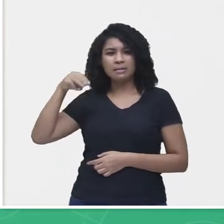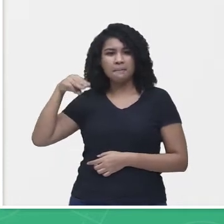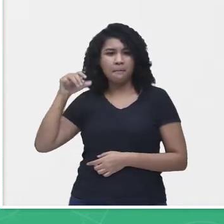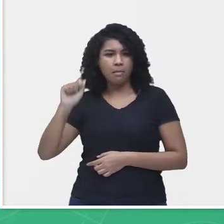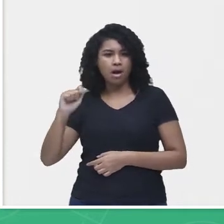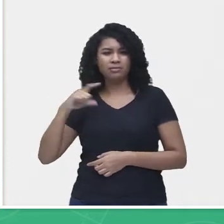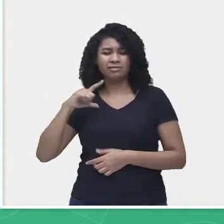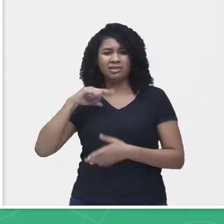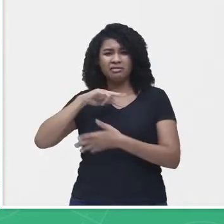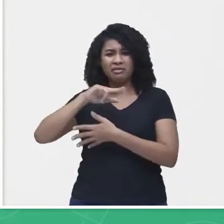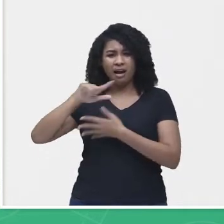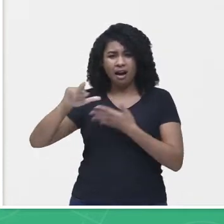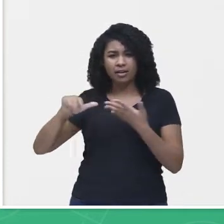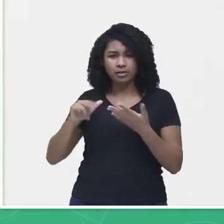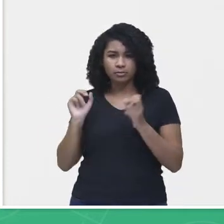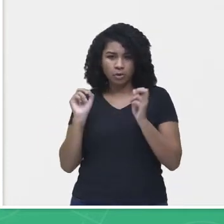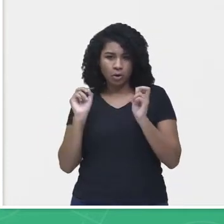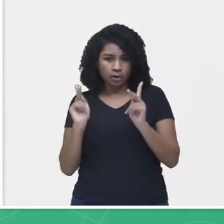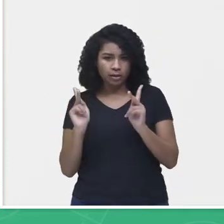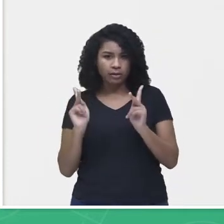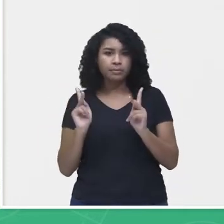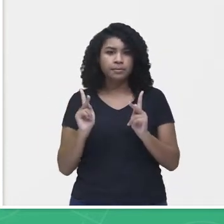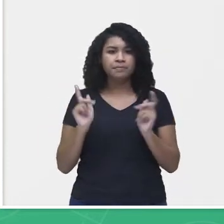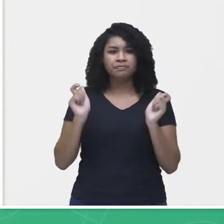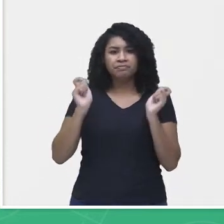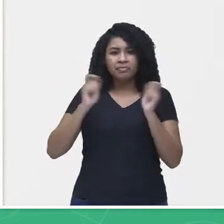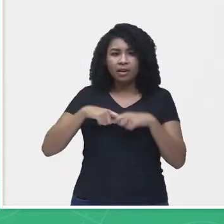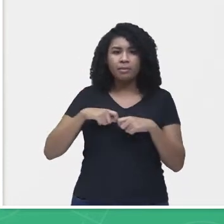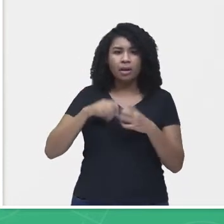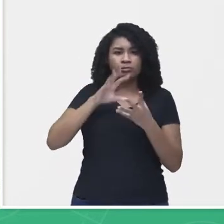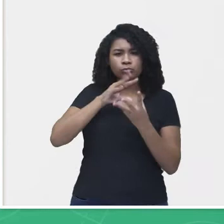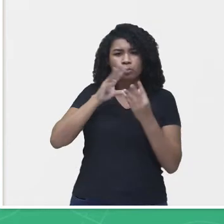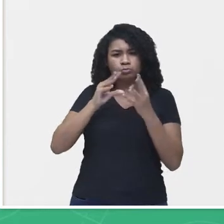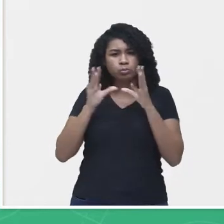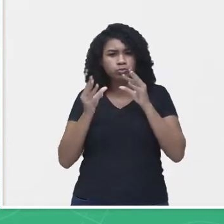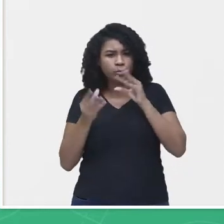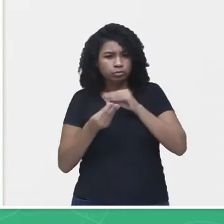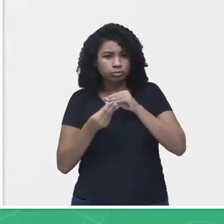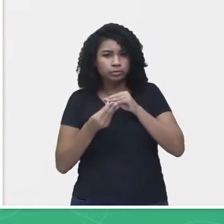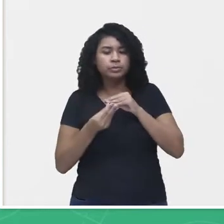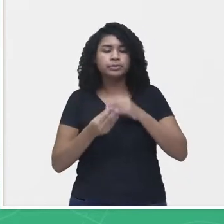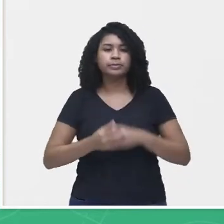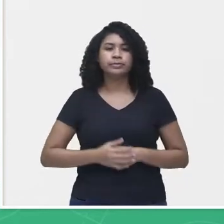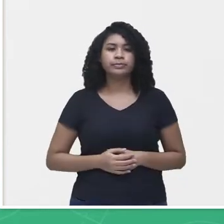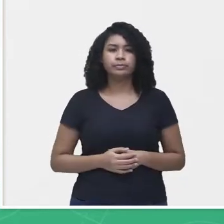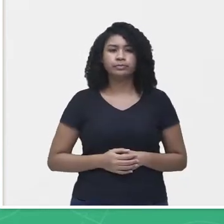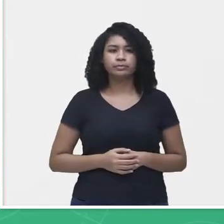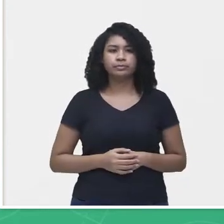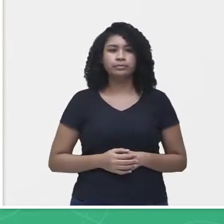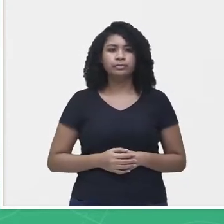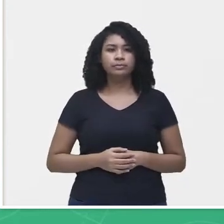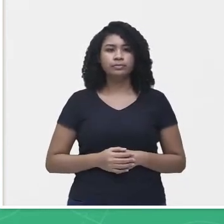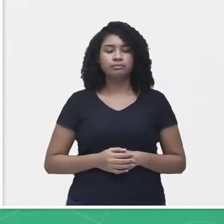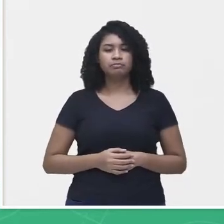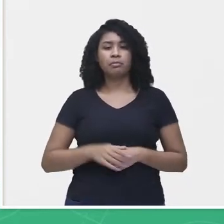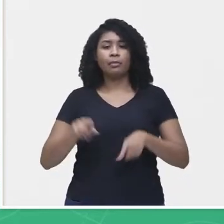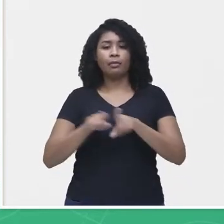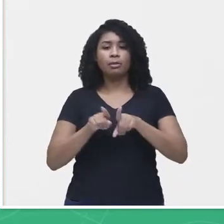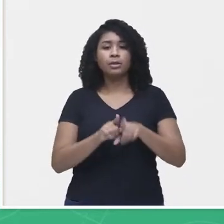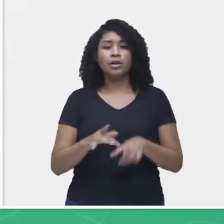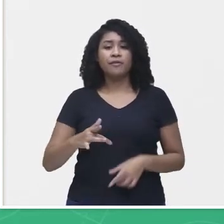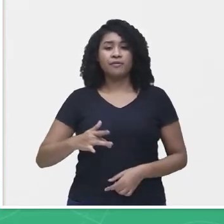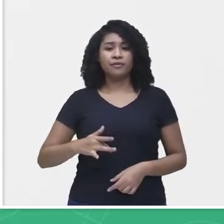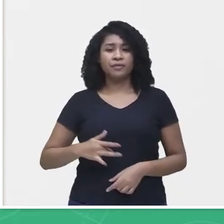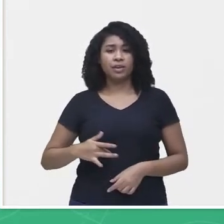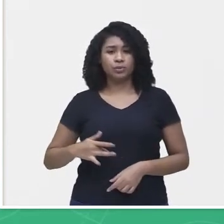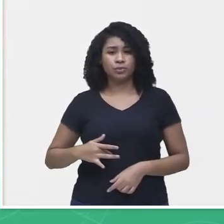na boca, certo? Converte amido em maltose. Além das glândulas salivares, nós temos o fígado. O fígado,